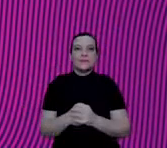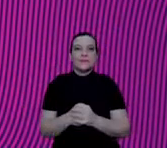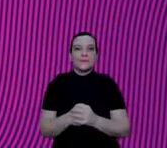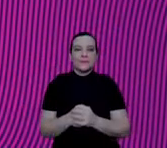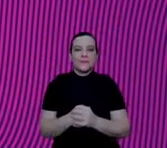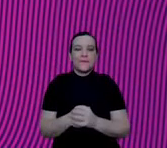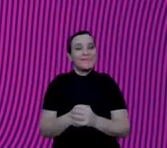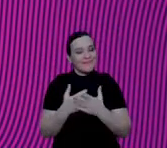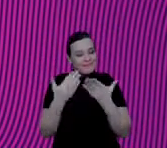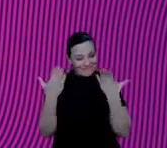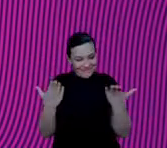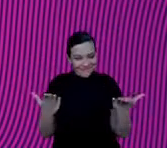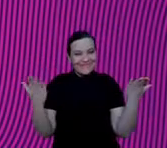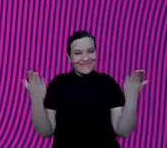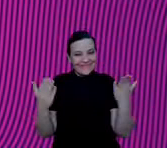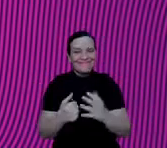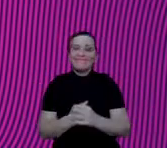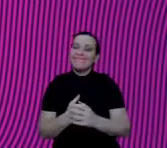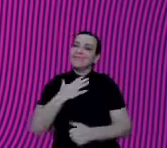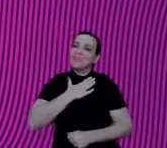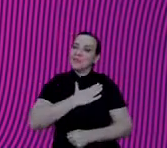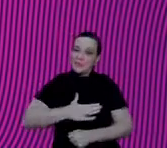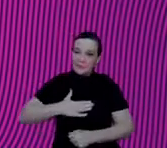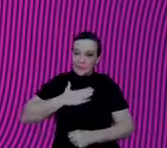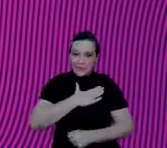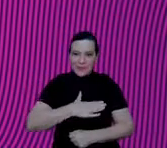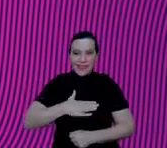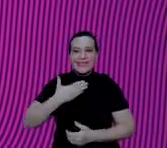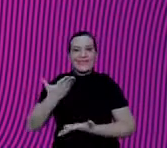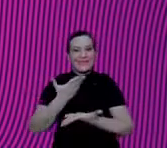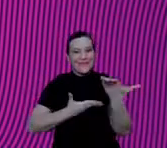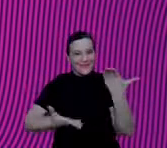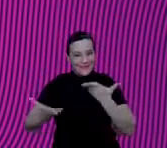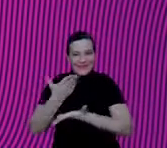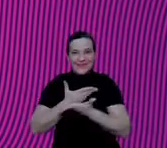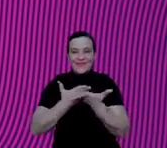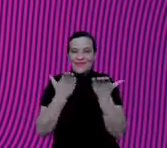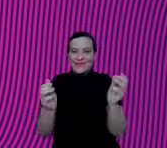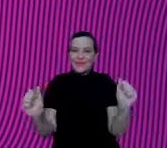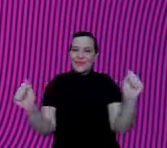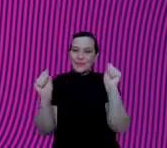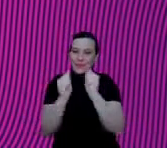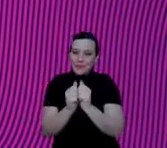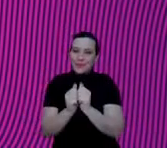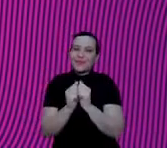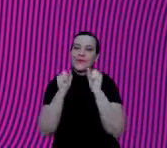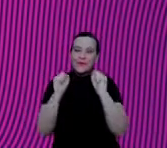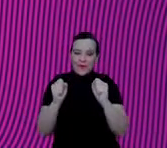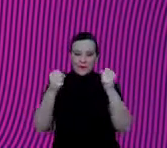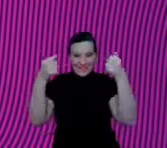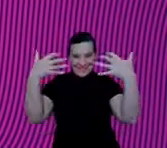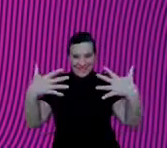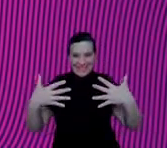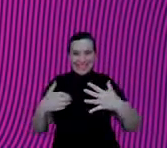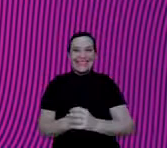Mariana, um enorme prazer dividir essa mesa aqui com você e a palavra é sua.